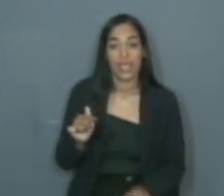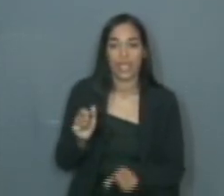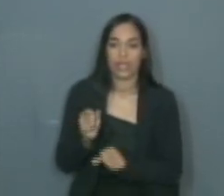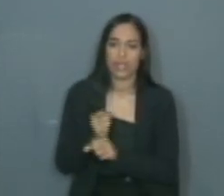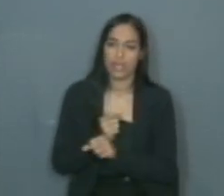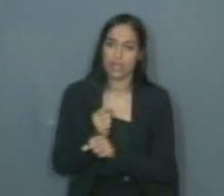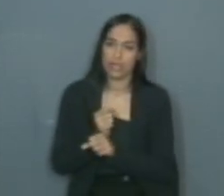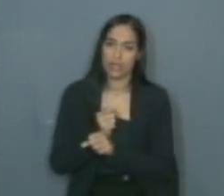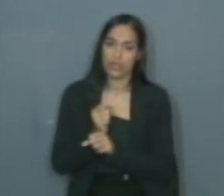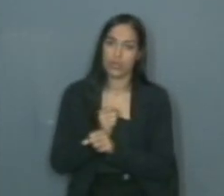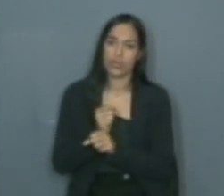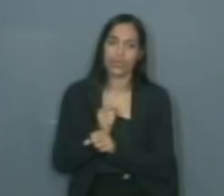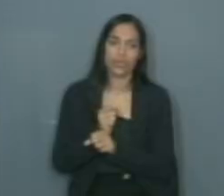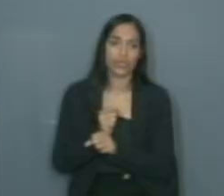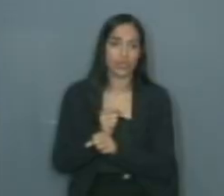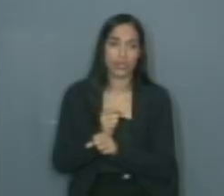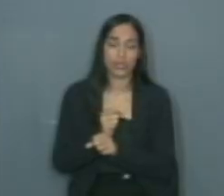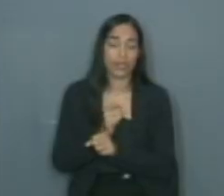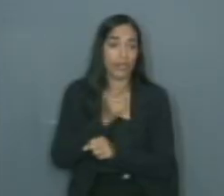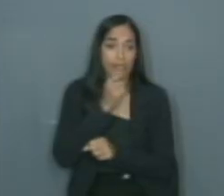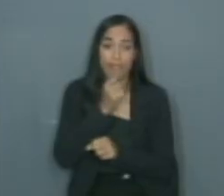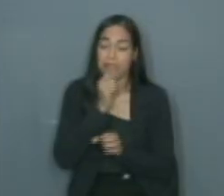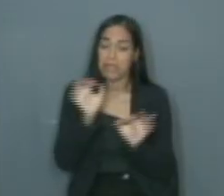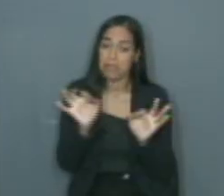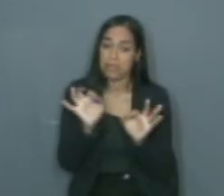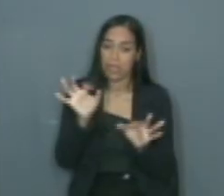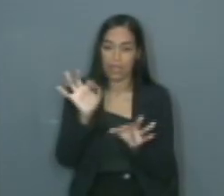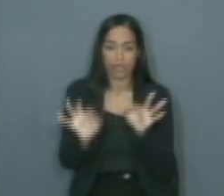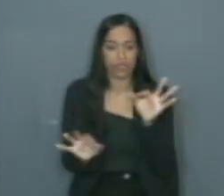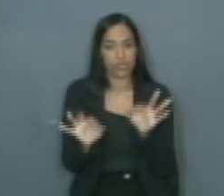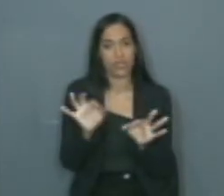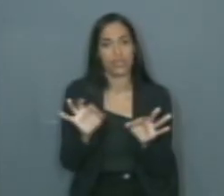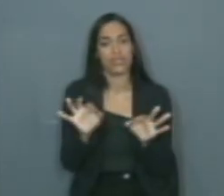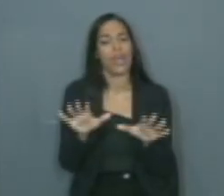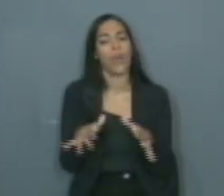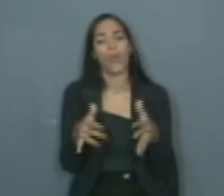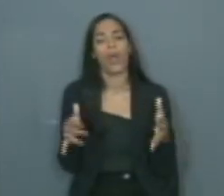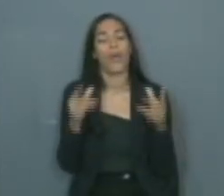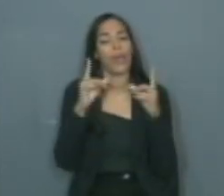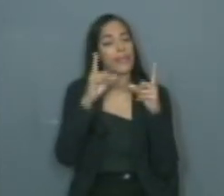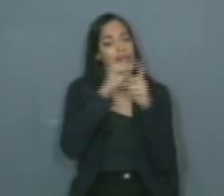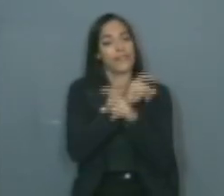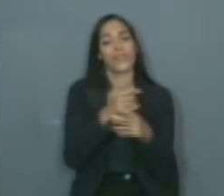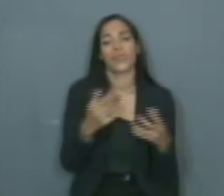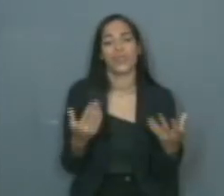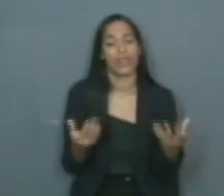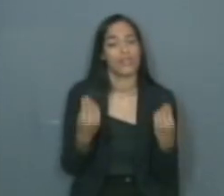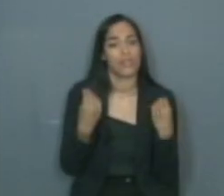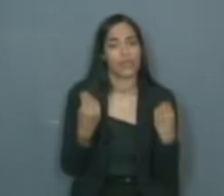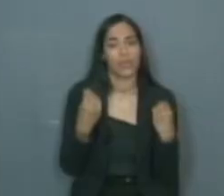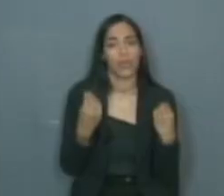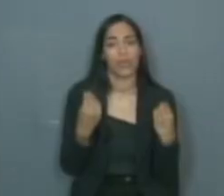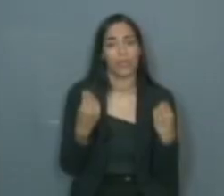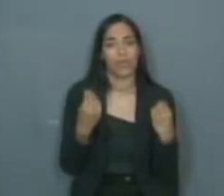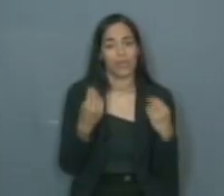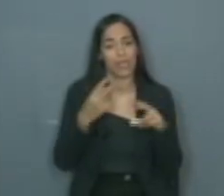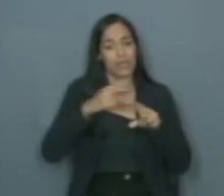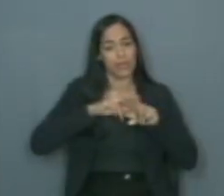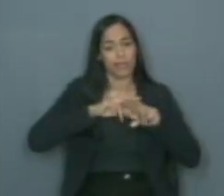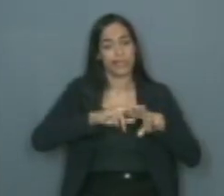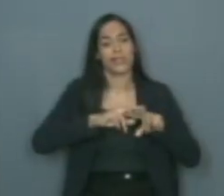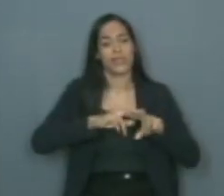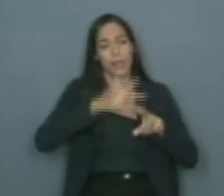Beatriz Mota, e ainda não aconteceu o júri popular? Qual é a dificuldade de levar o autor